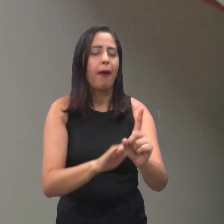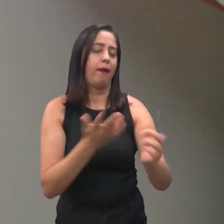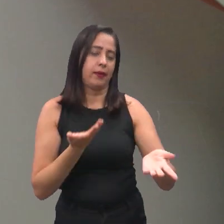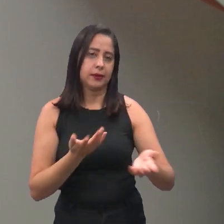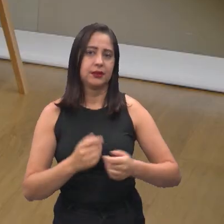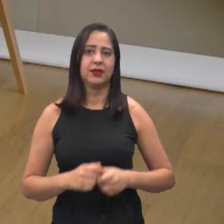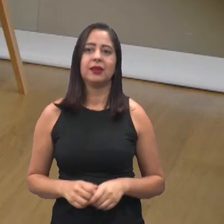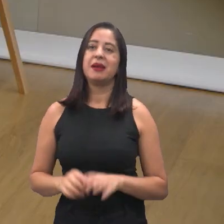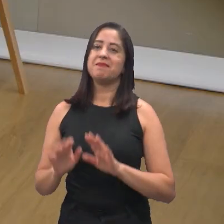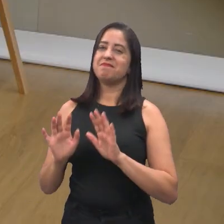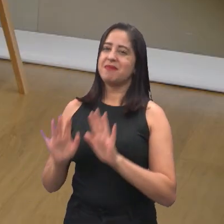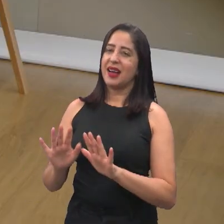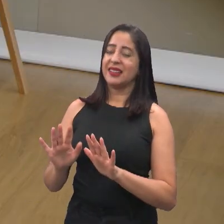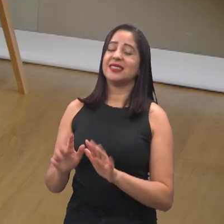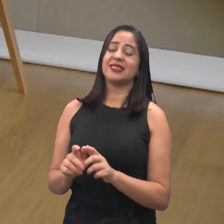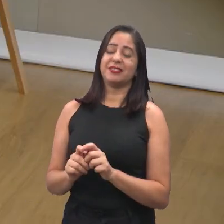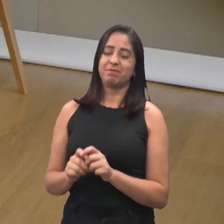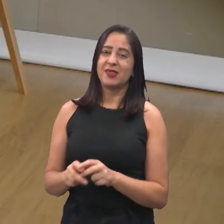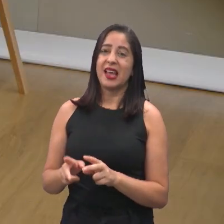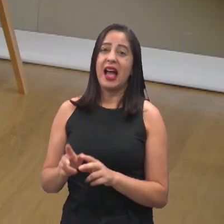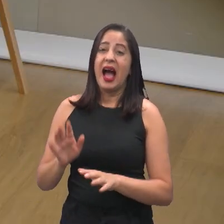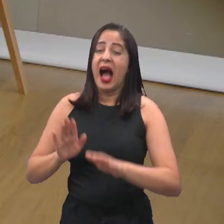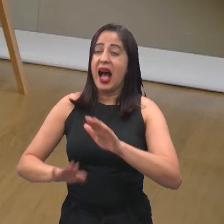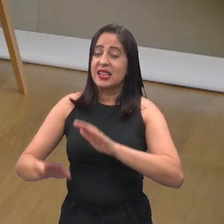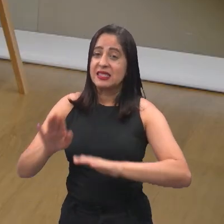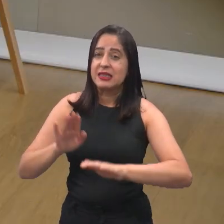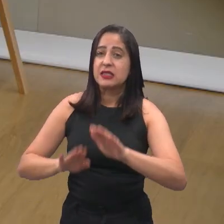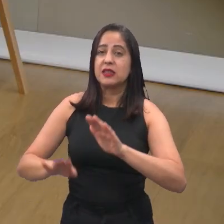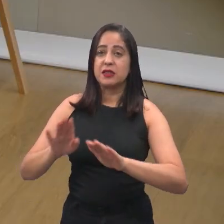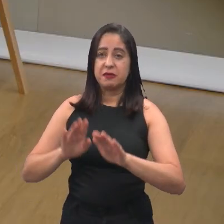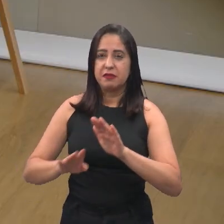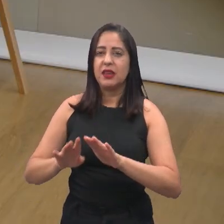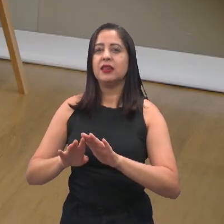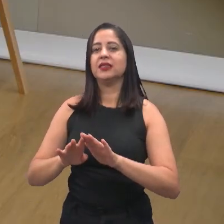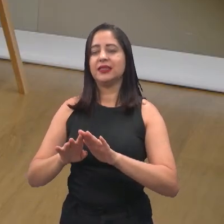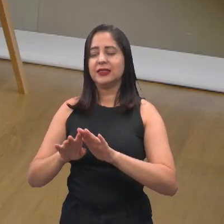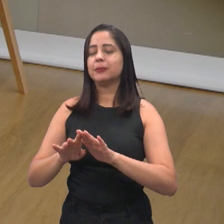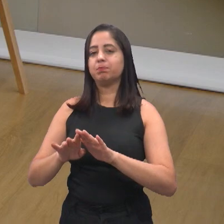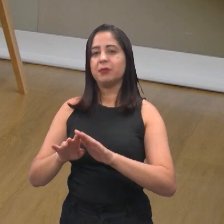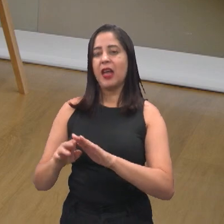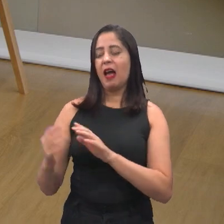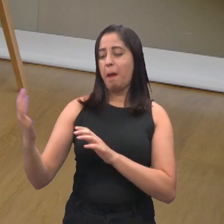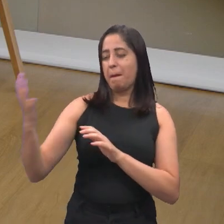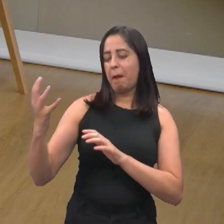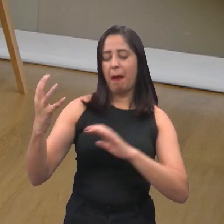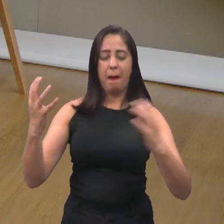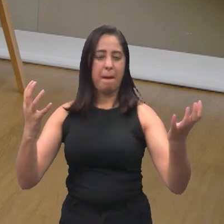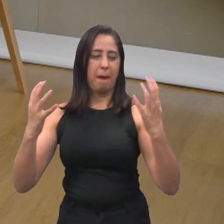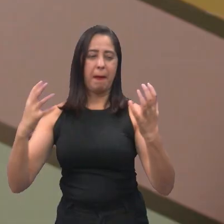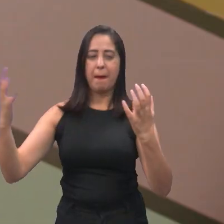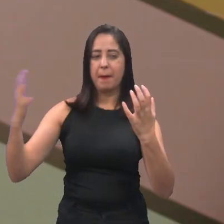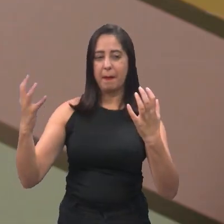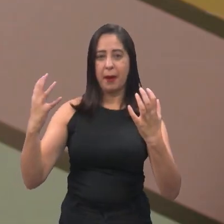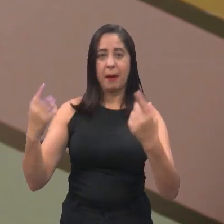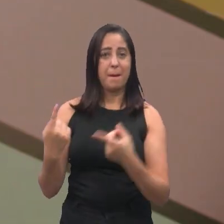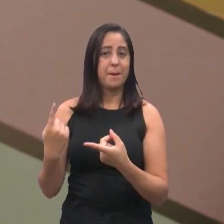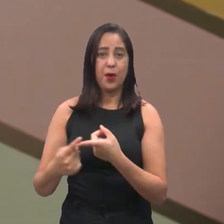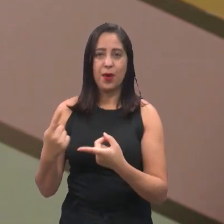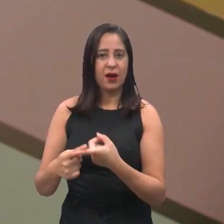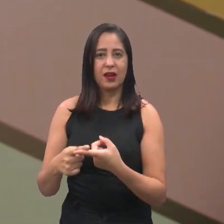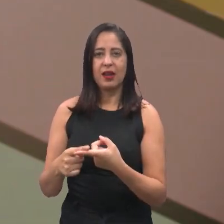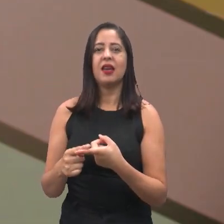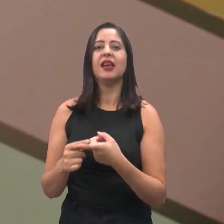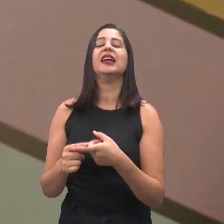querer. Muitas vezes diz respeito ao nosso próprio ambiente. Espera-se que a mulher corresponda a uma